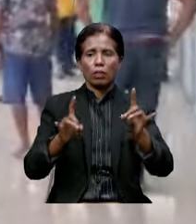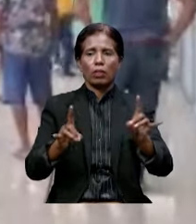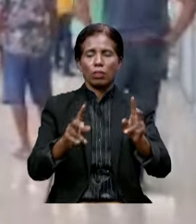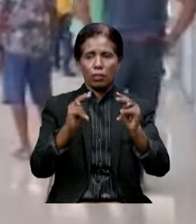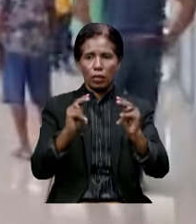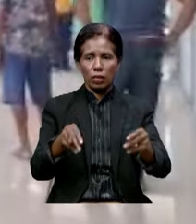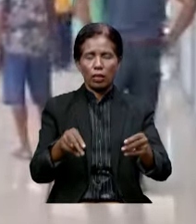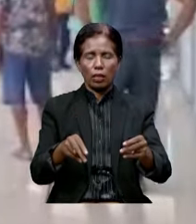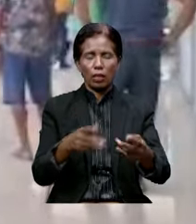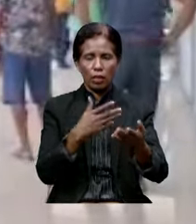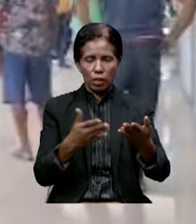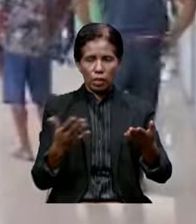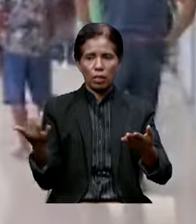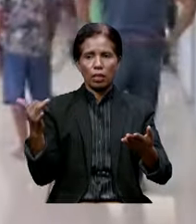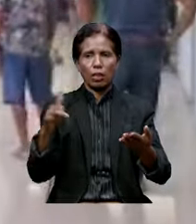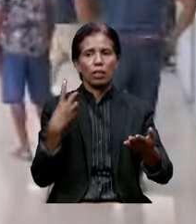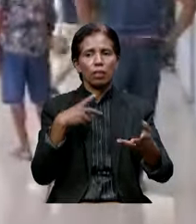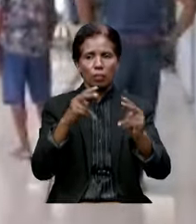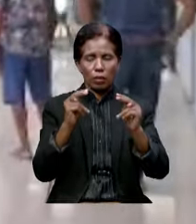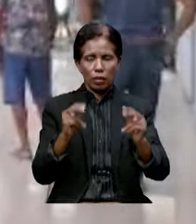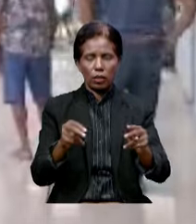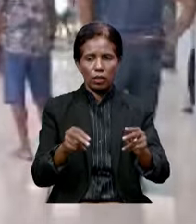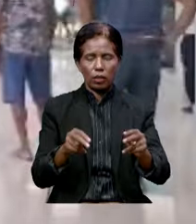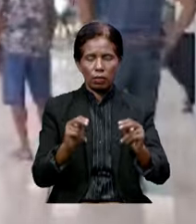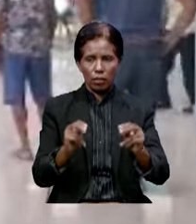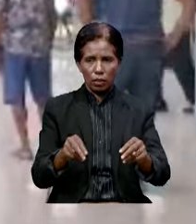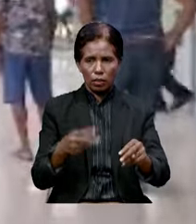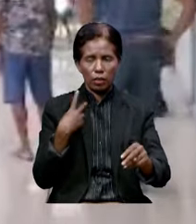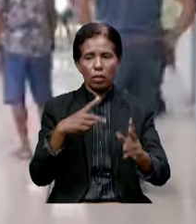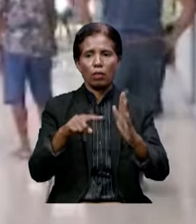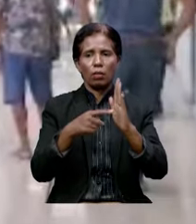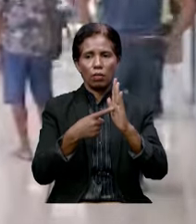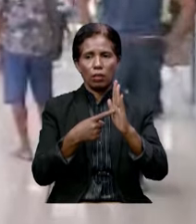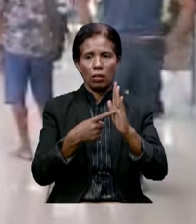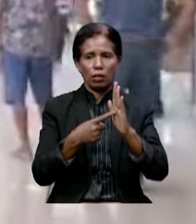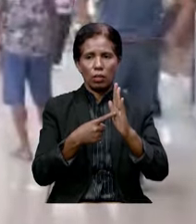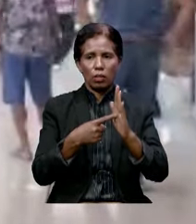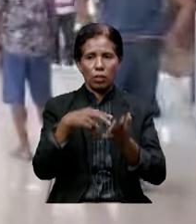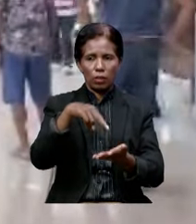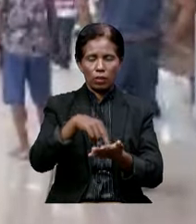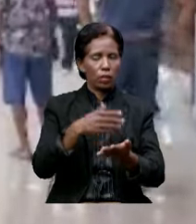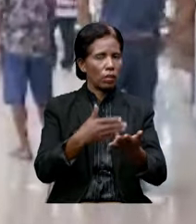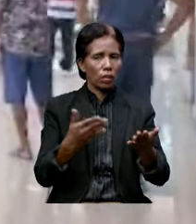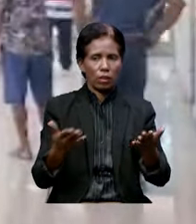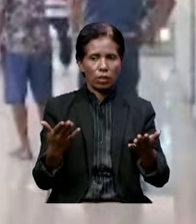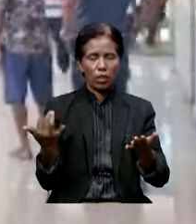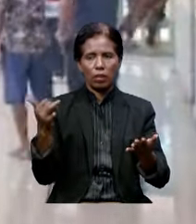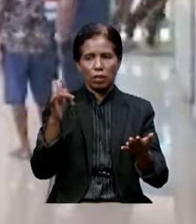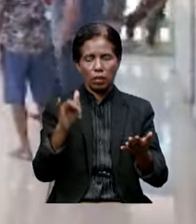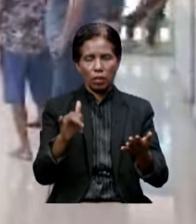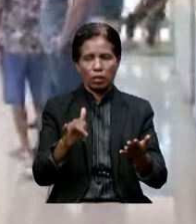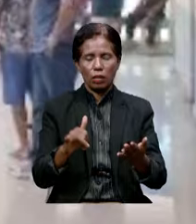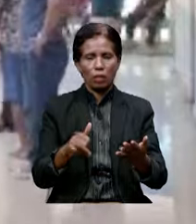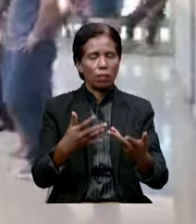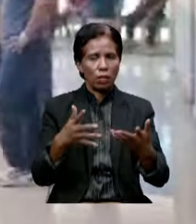quando você me visita, né? Então, precisa. Tá na cidade, né? Barra, que foi a Rio, então, tem equipamento, não tem